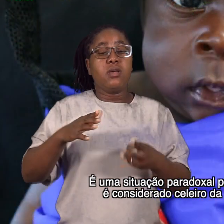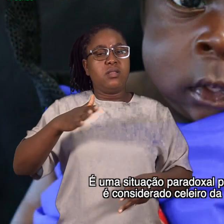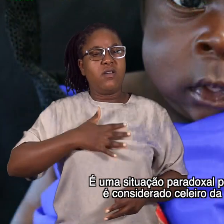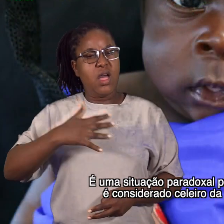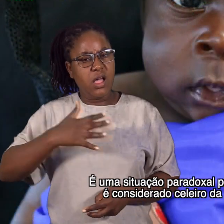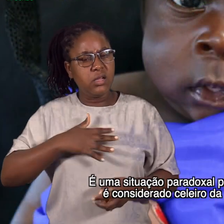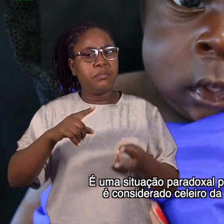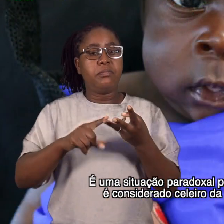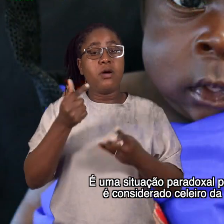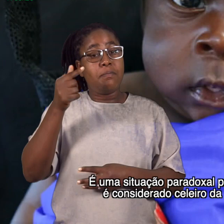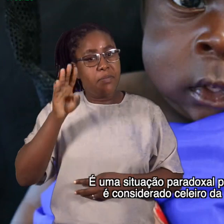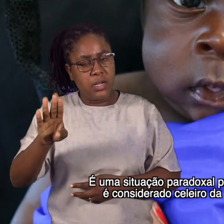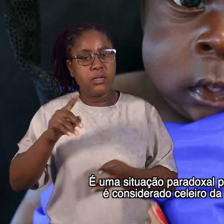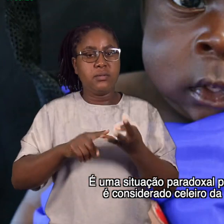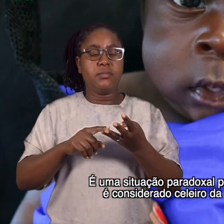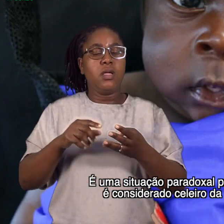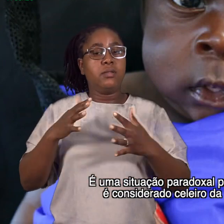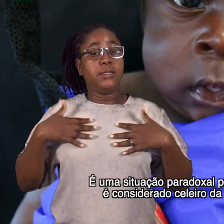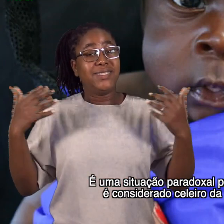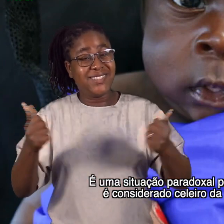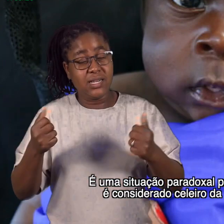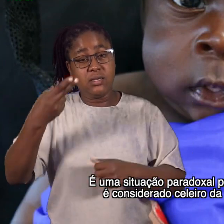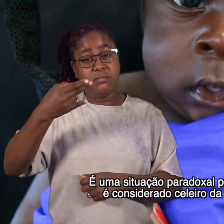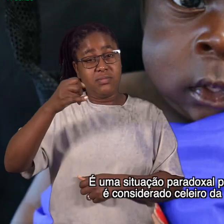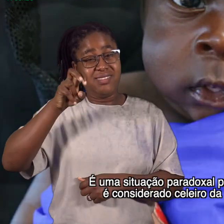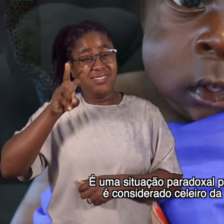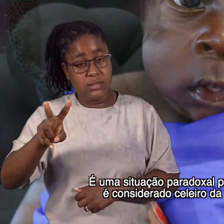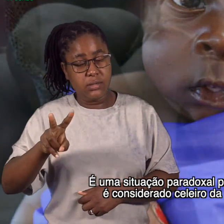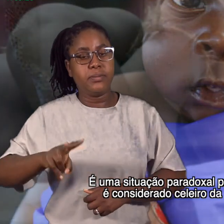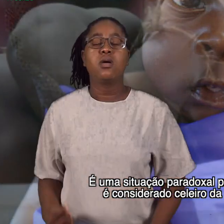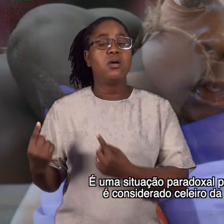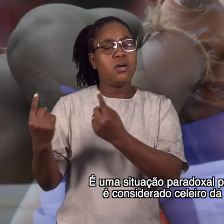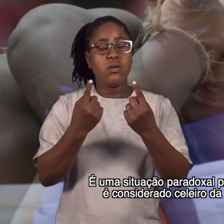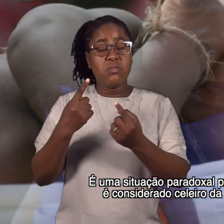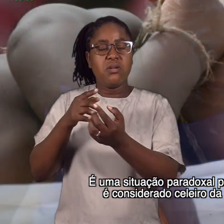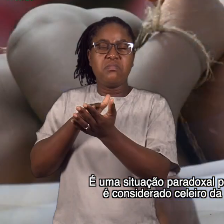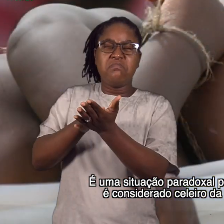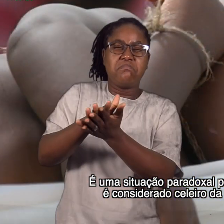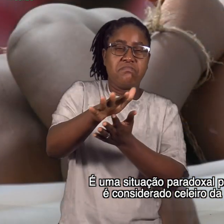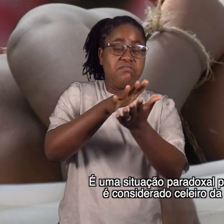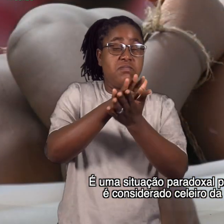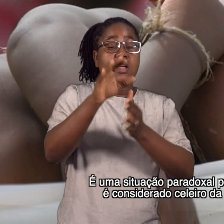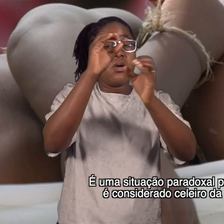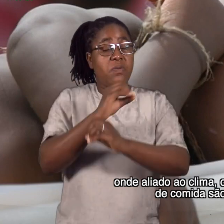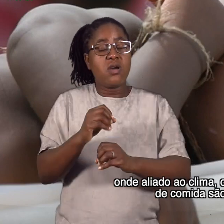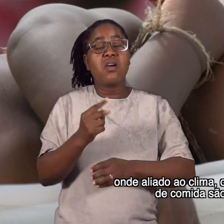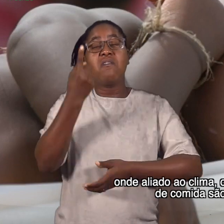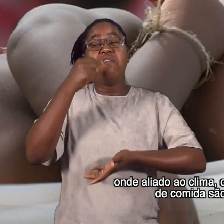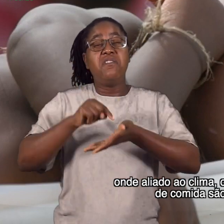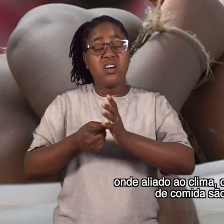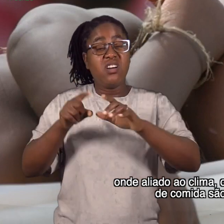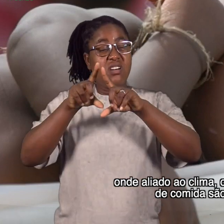uma situação paradoxal para o distrito, uma vez que é considerado celeiro da província da Zambésia,